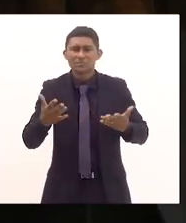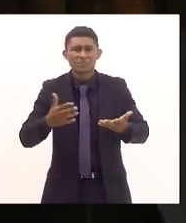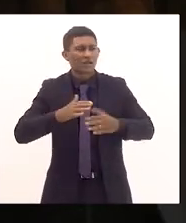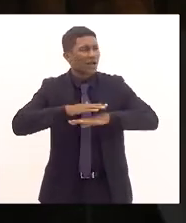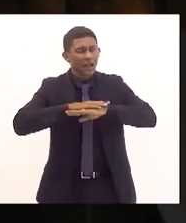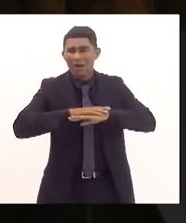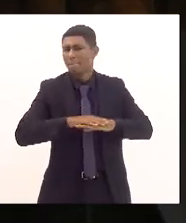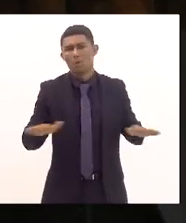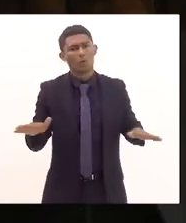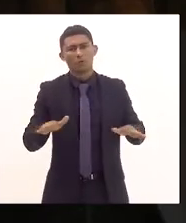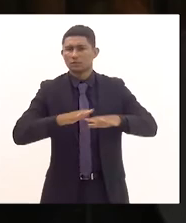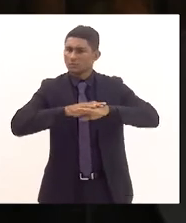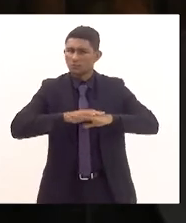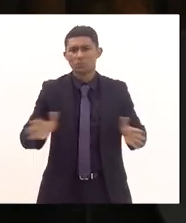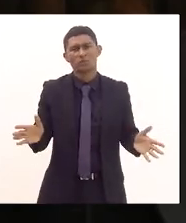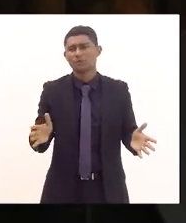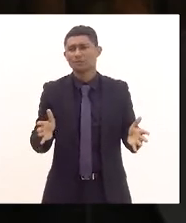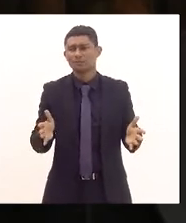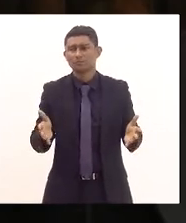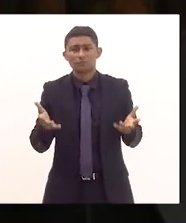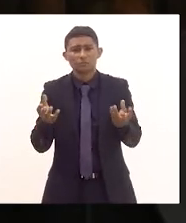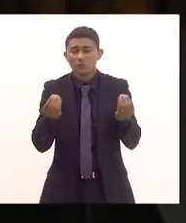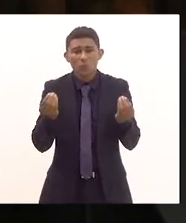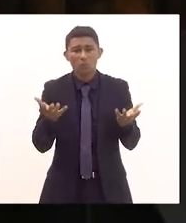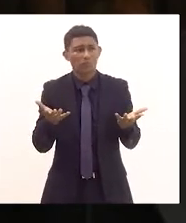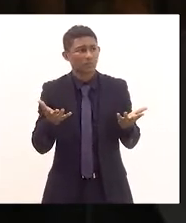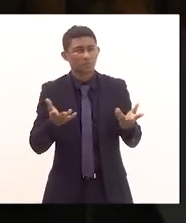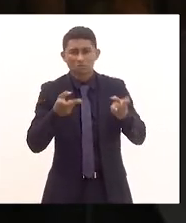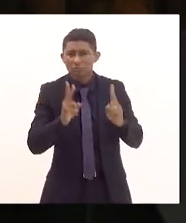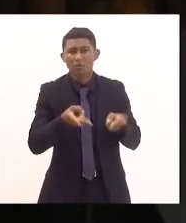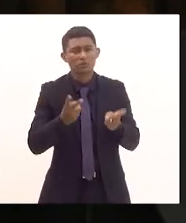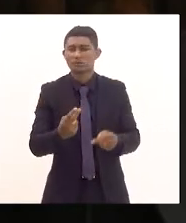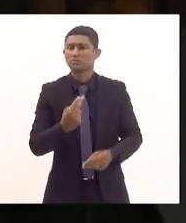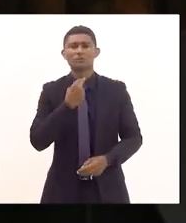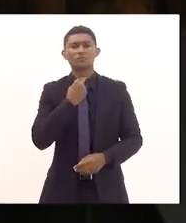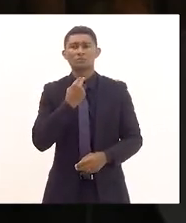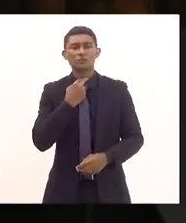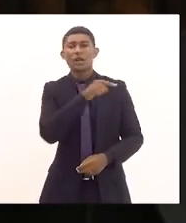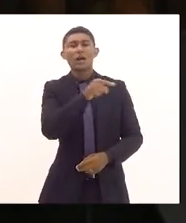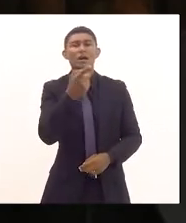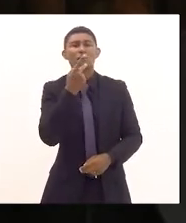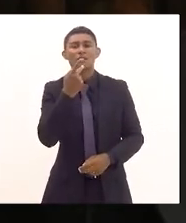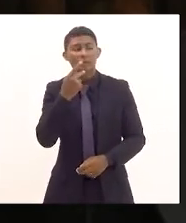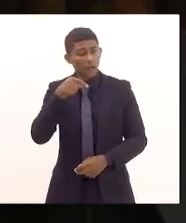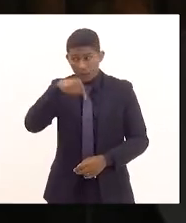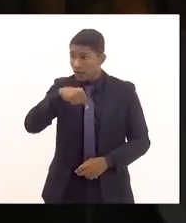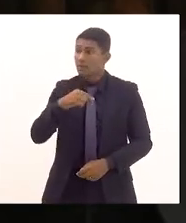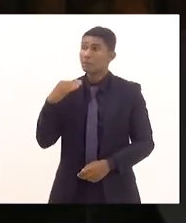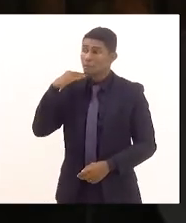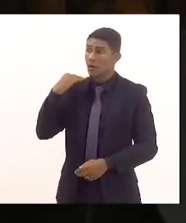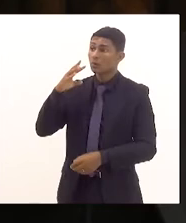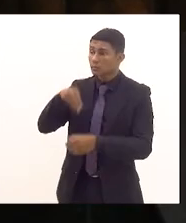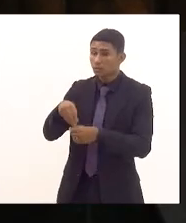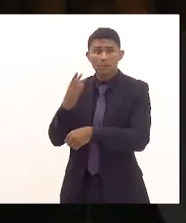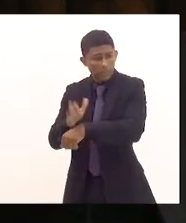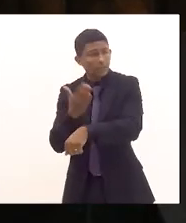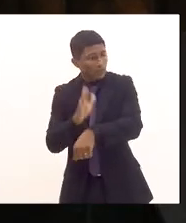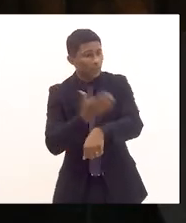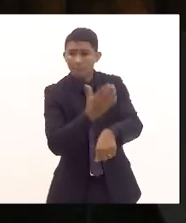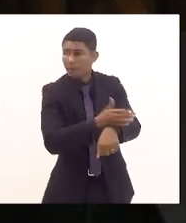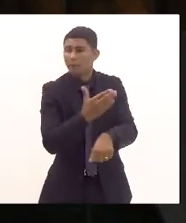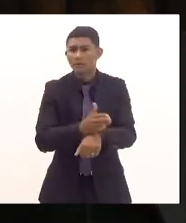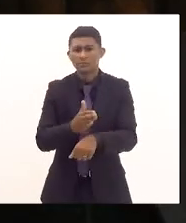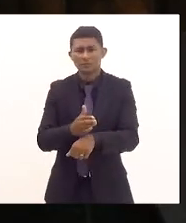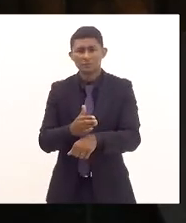banco estourou não tem mais como a tamos fazendo treinamento de melhoria isso